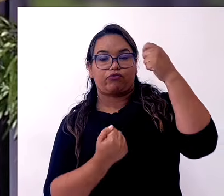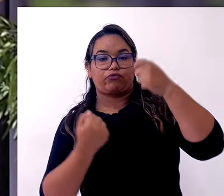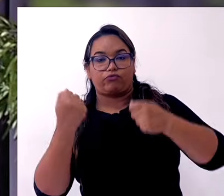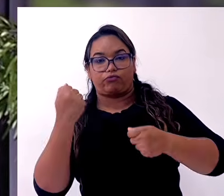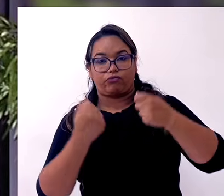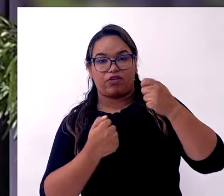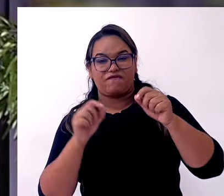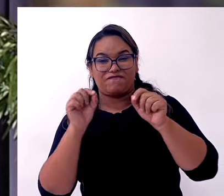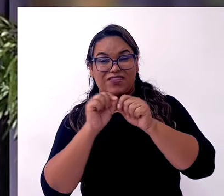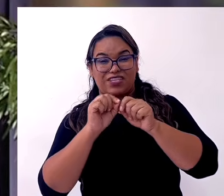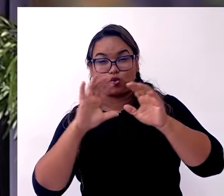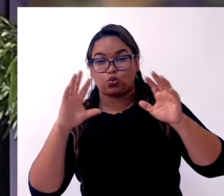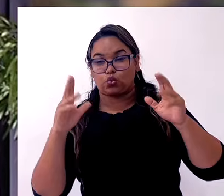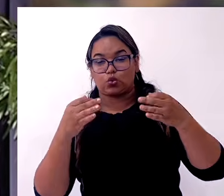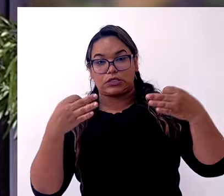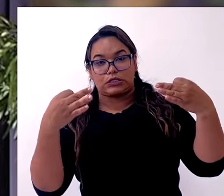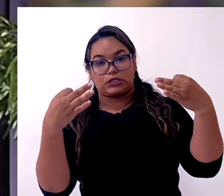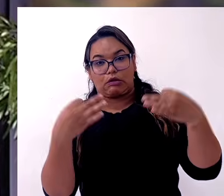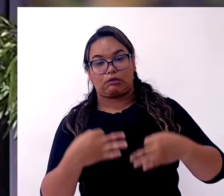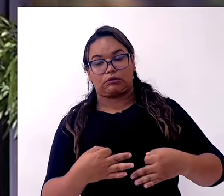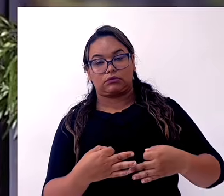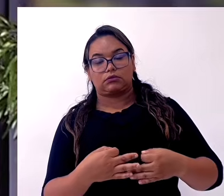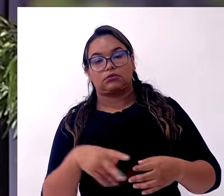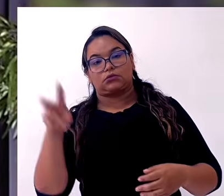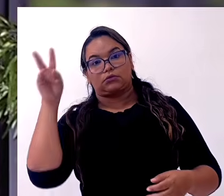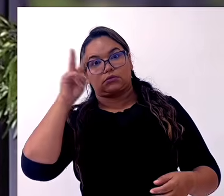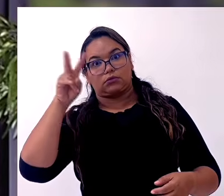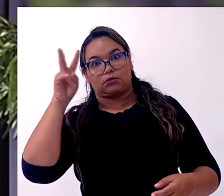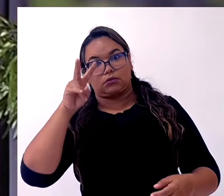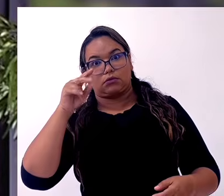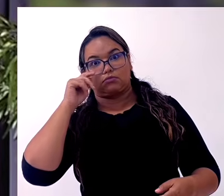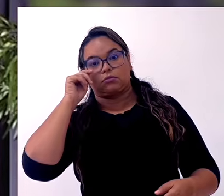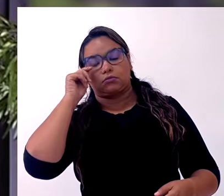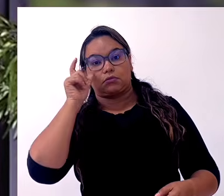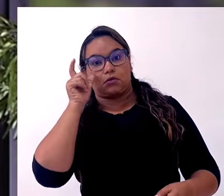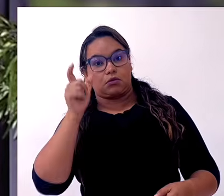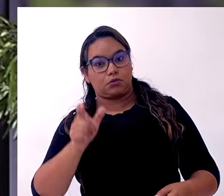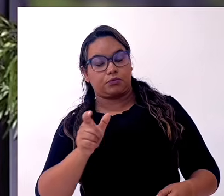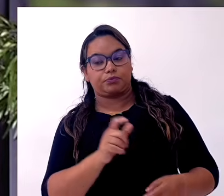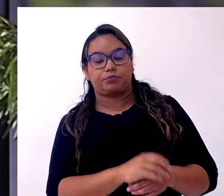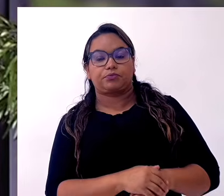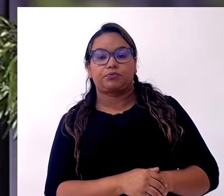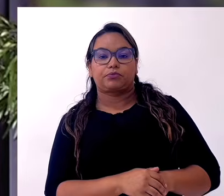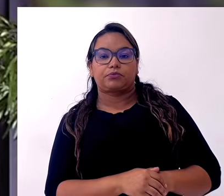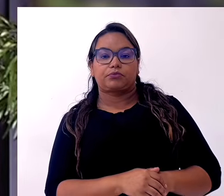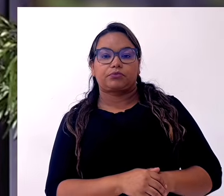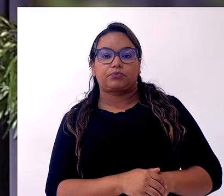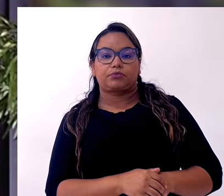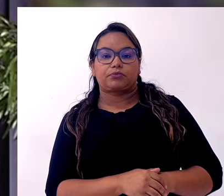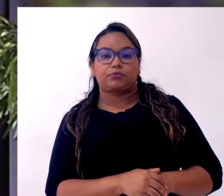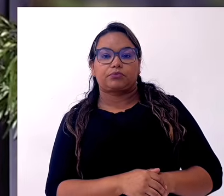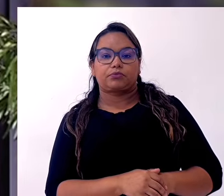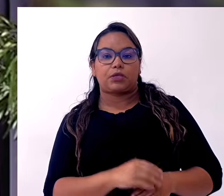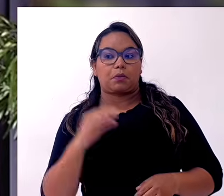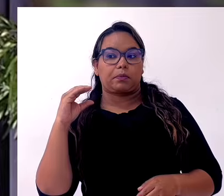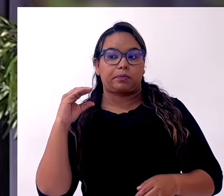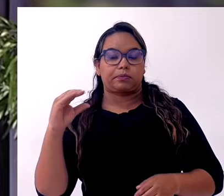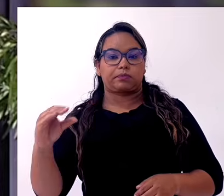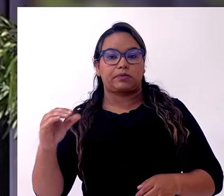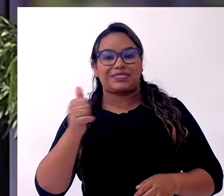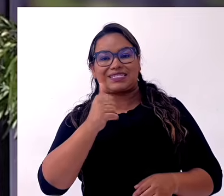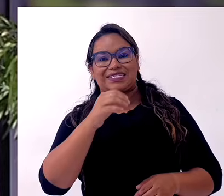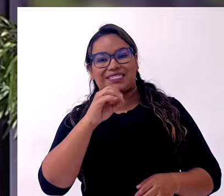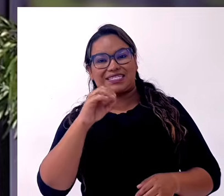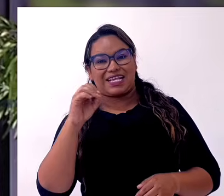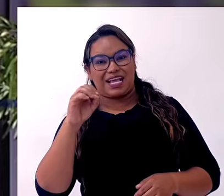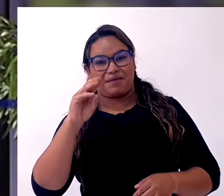disse, antes de acontecer, o que ia acontecer. Isso pode ser um acaso, isso pode não ser um acaso. Vocês decidem. E este